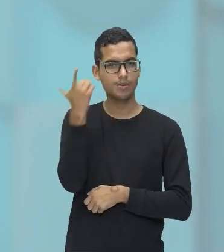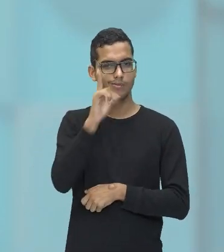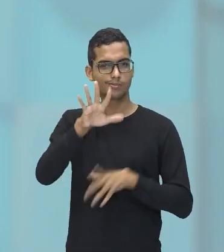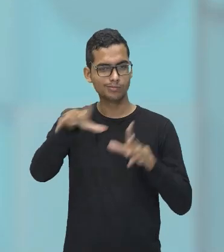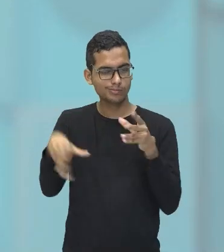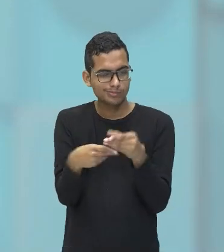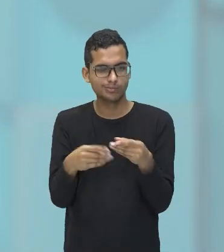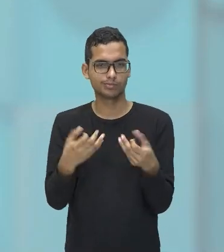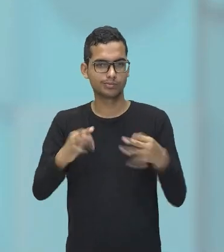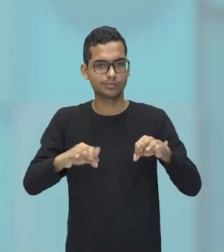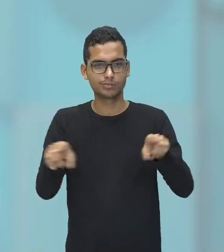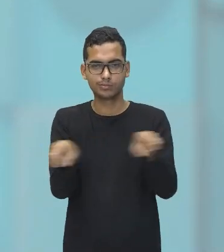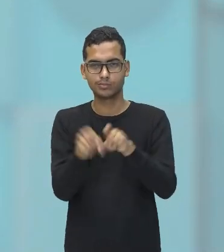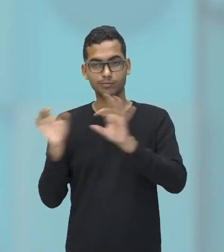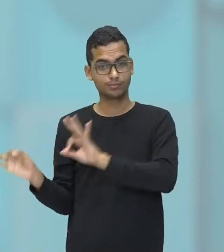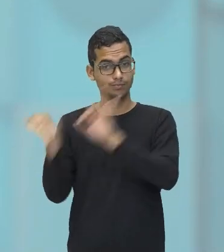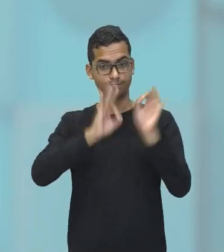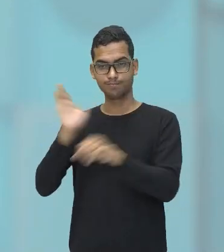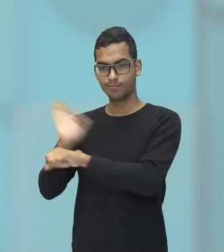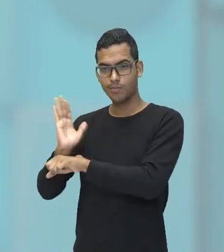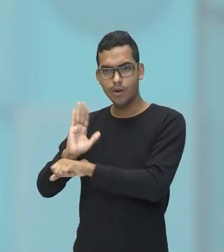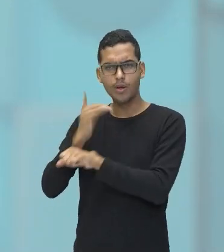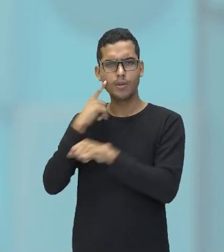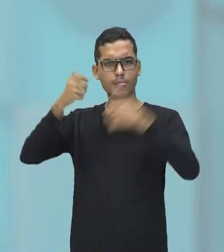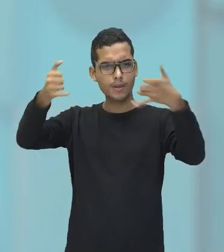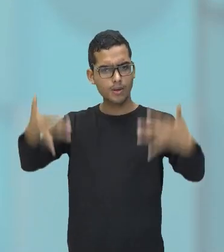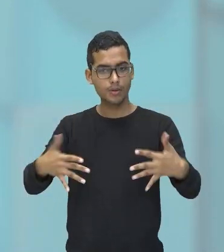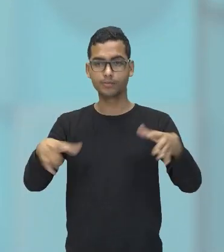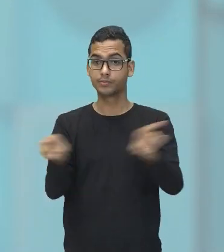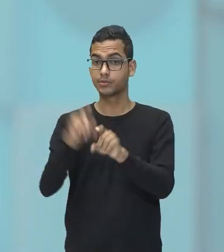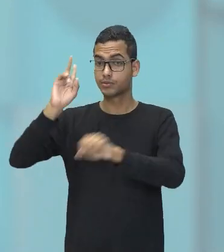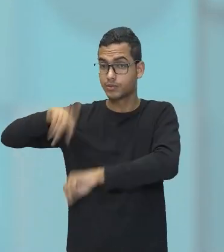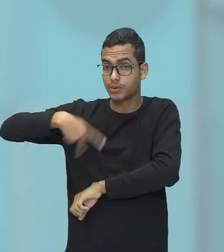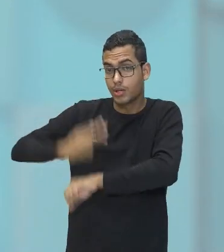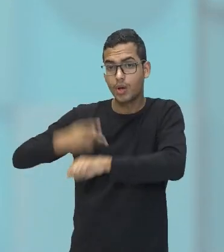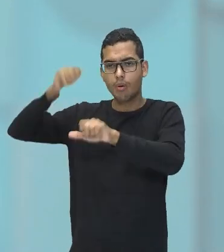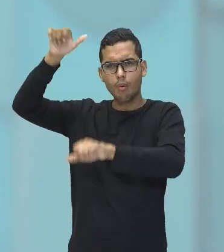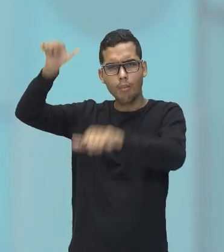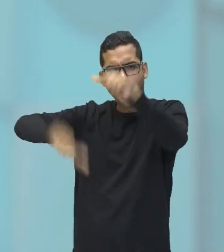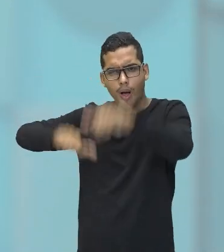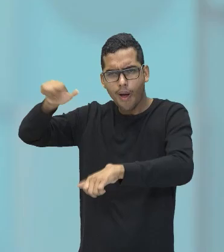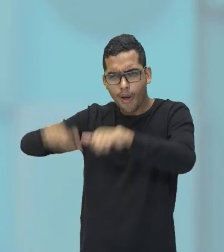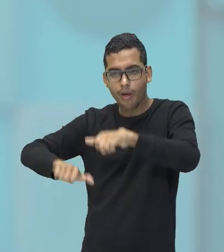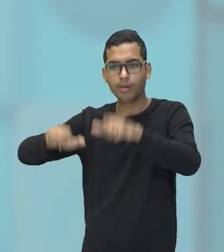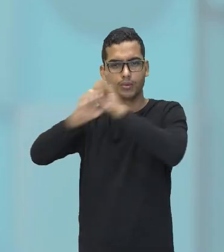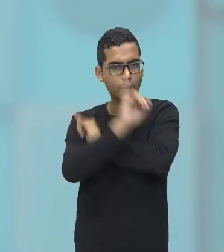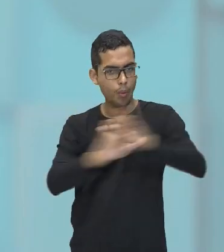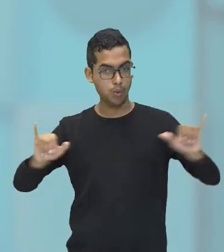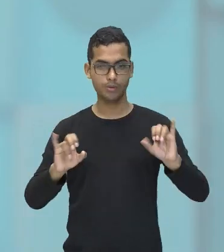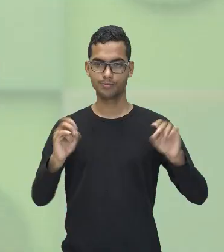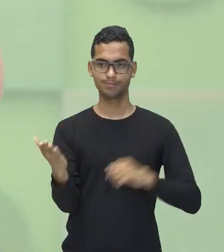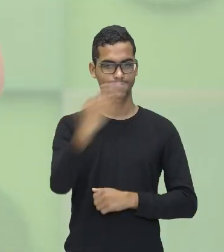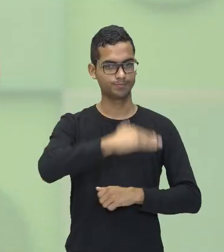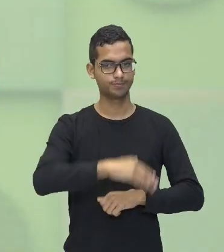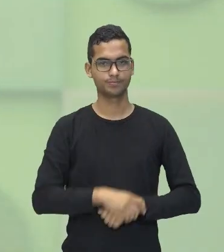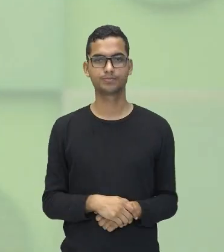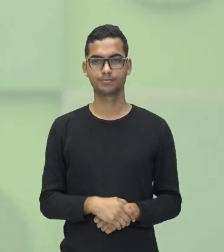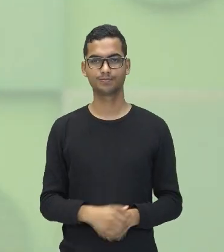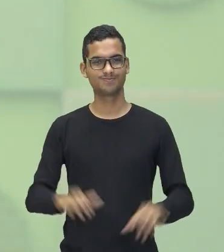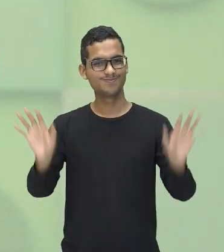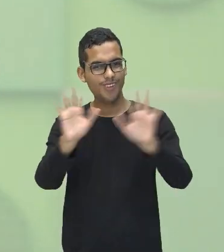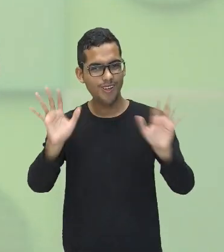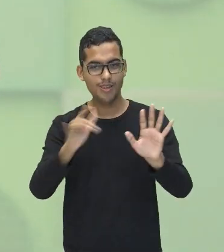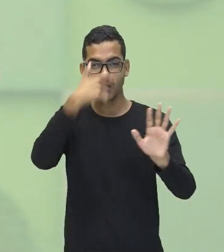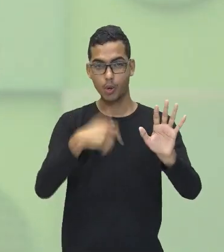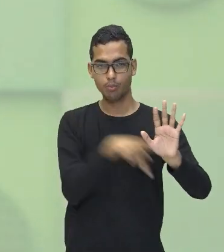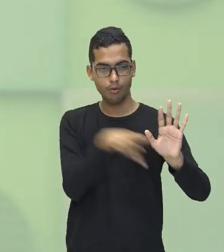certo? Então vamos acompanhar este vídeo e depois analisar as publicidades. Vamos lá?